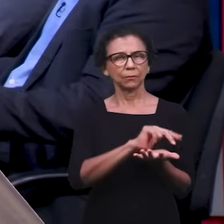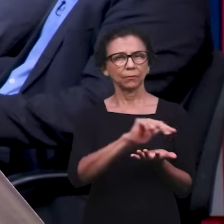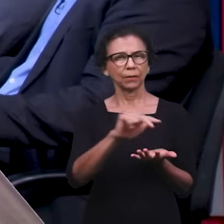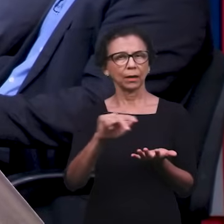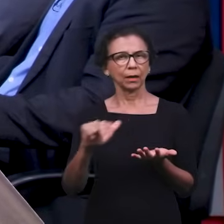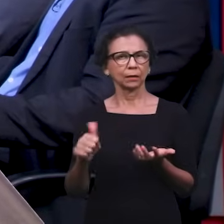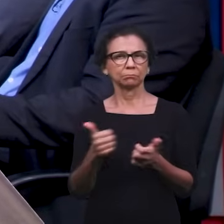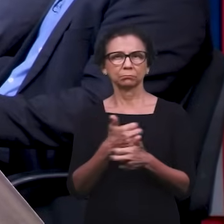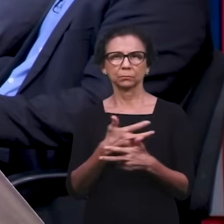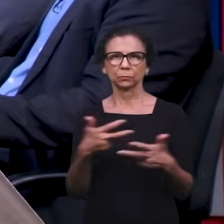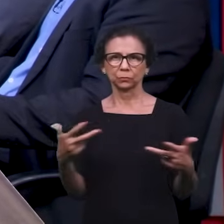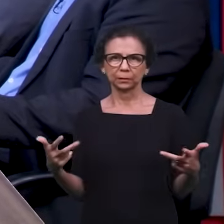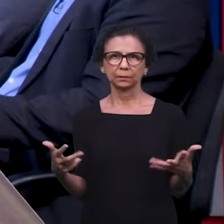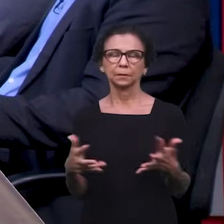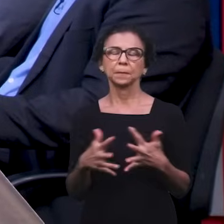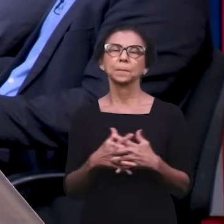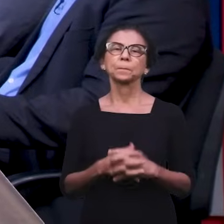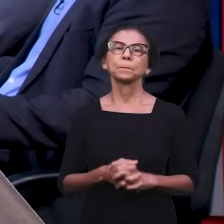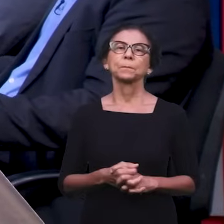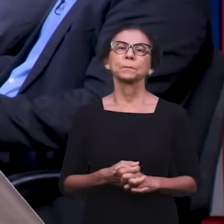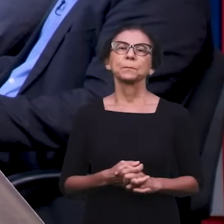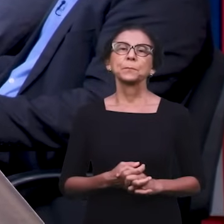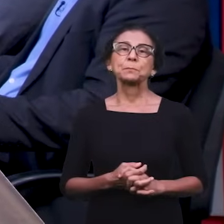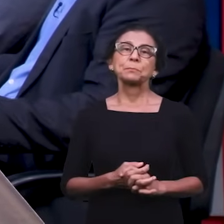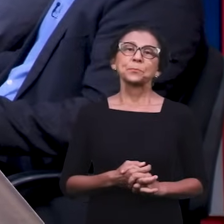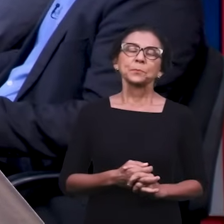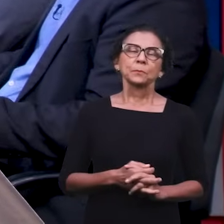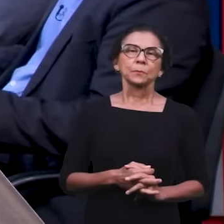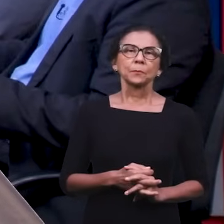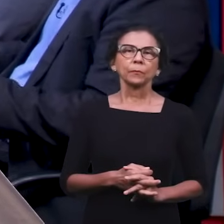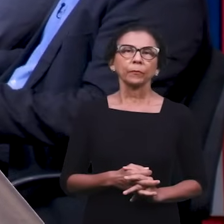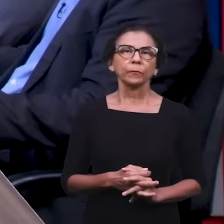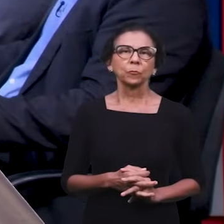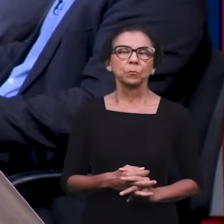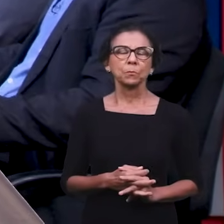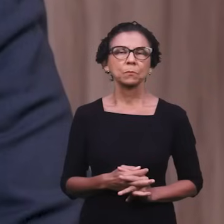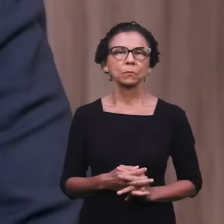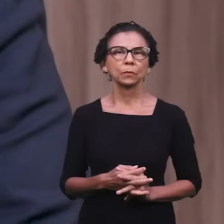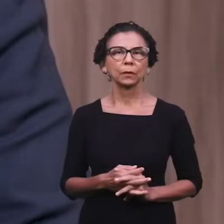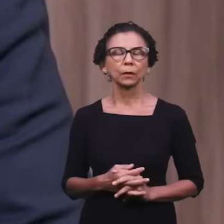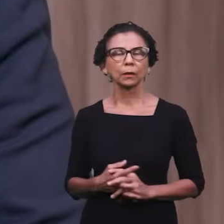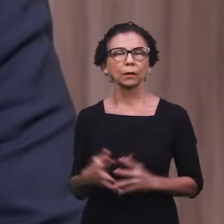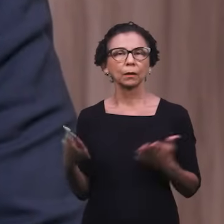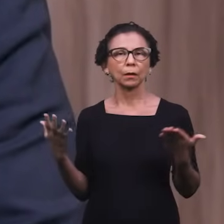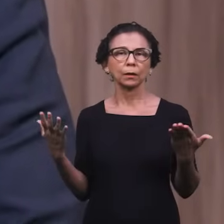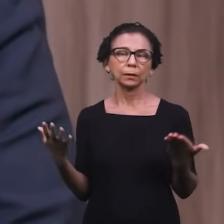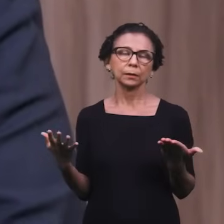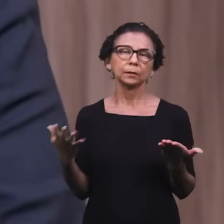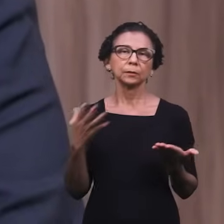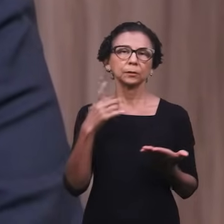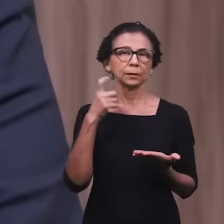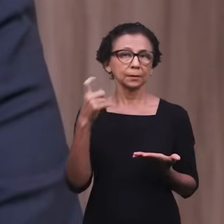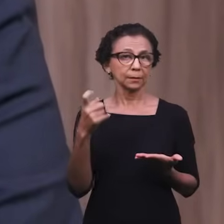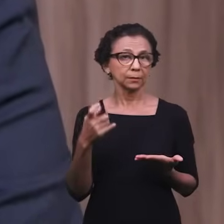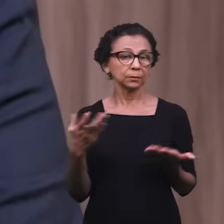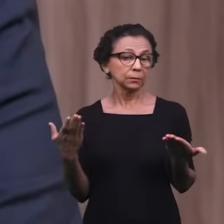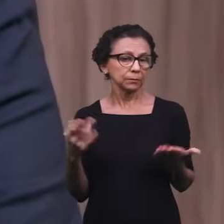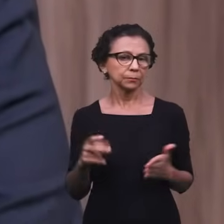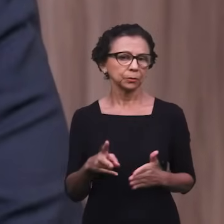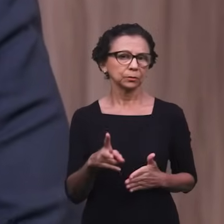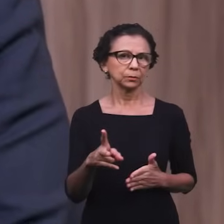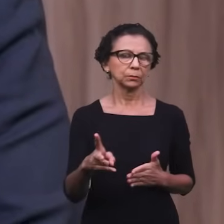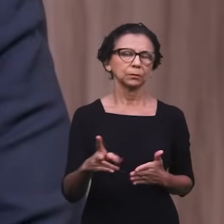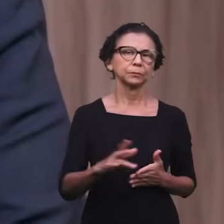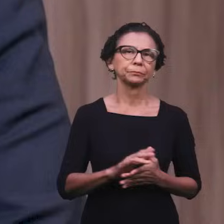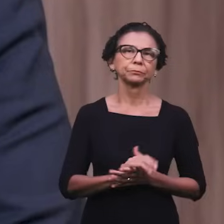né? E interessante que é um gancho, né? A gente falou até